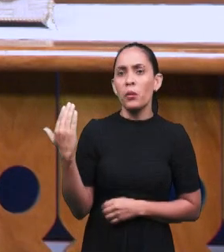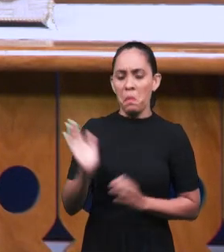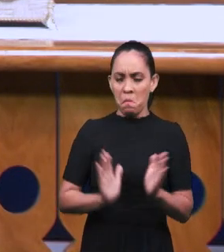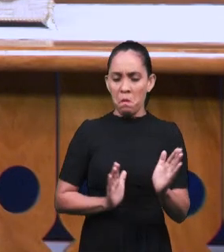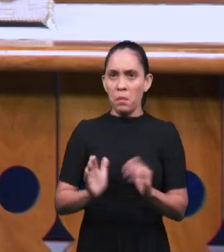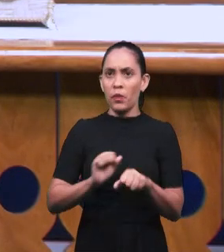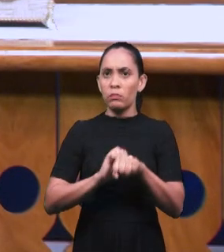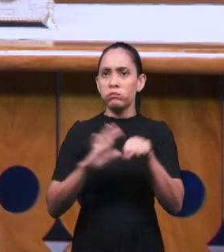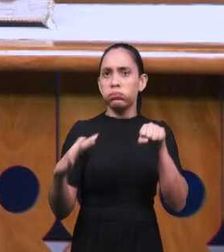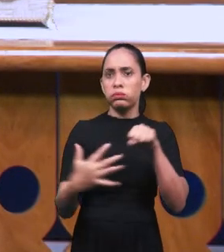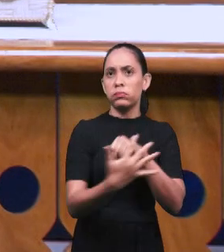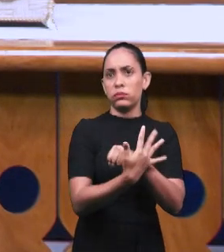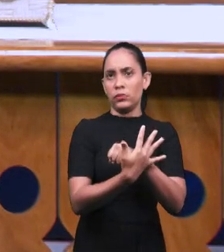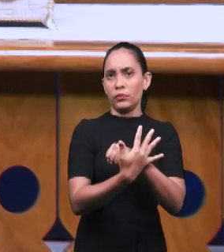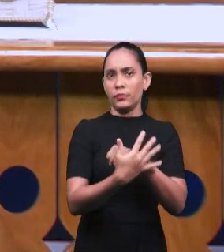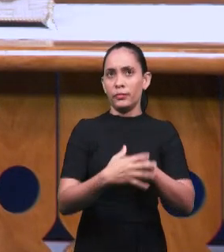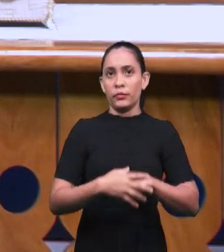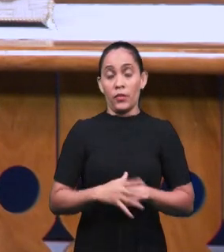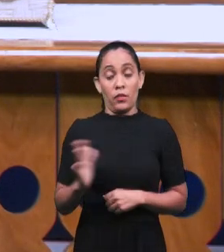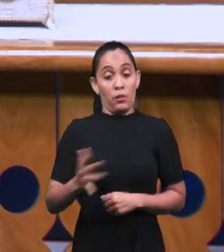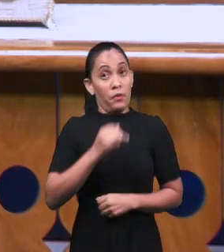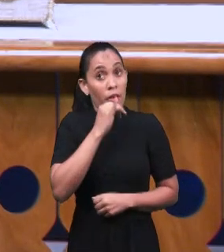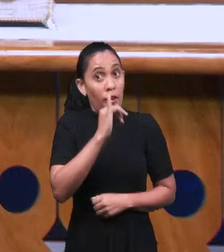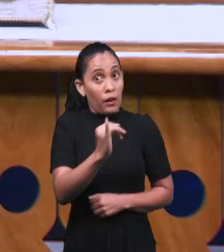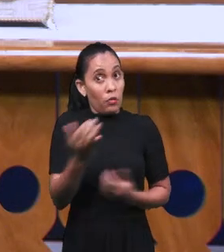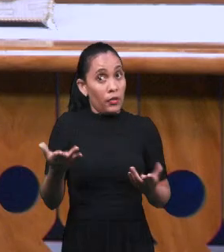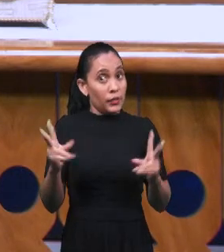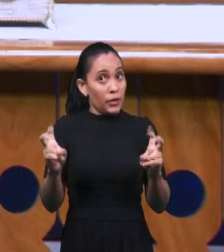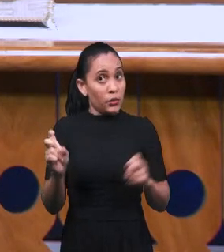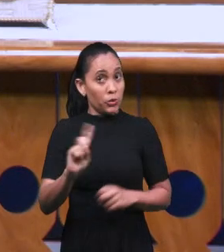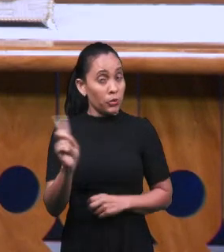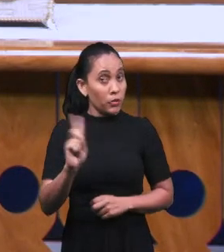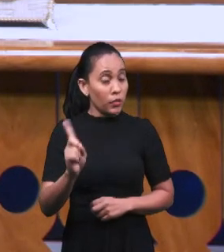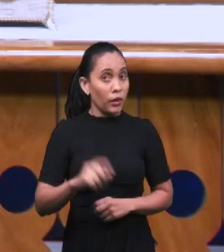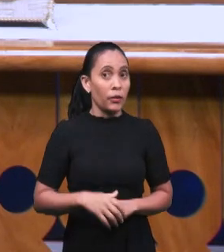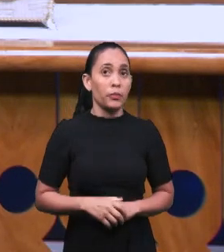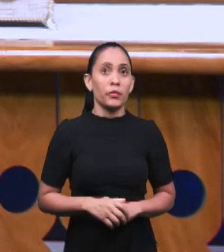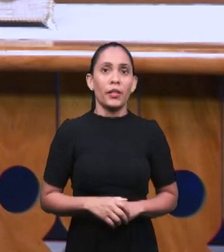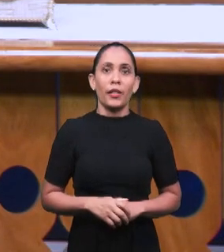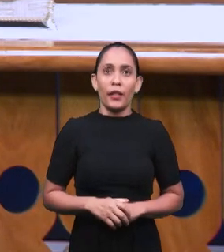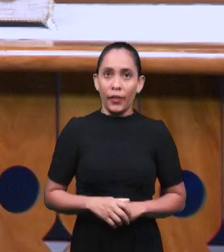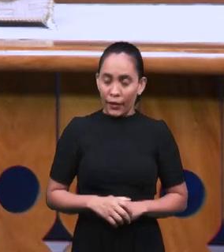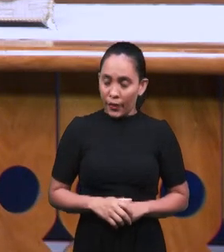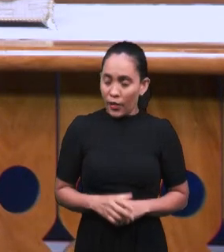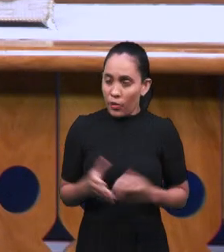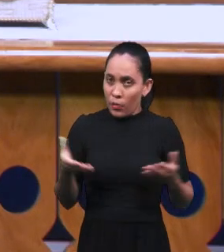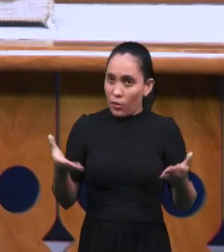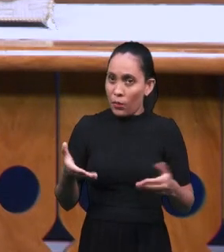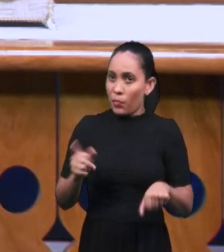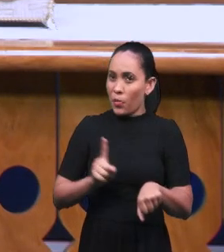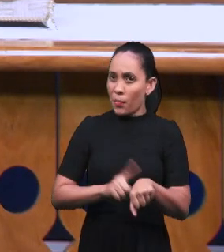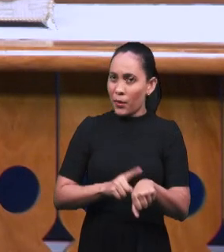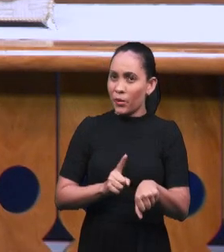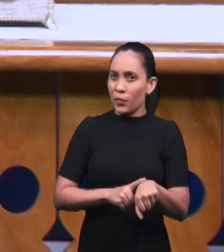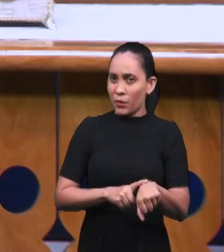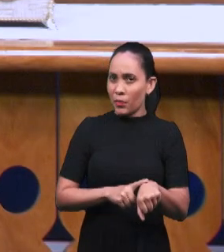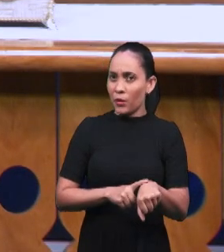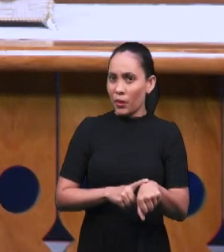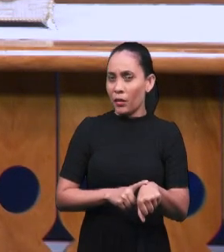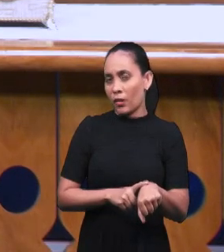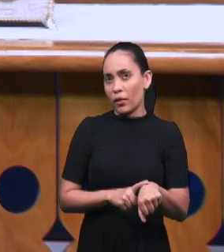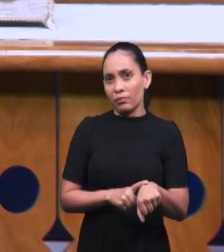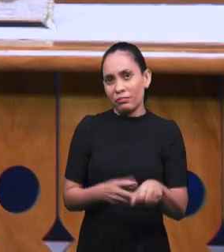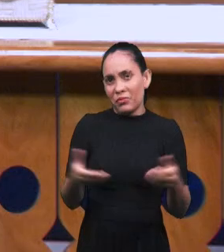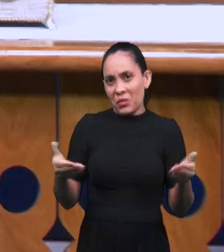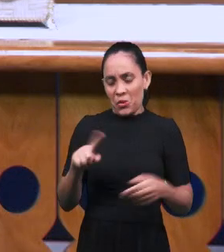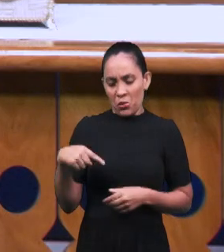Meus irmãos, não vamos tratar desse assunto, porque ele é um assunto vasto, não cabe tanta responsabilidade